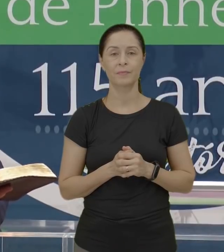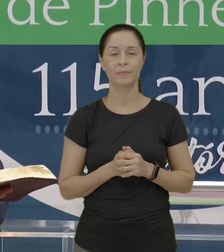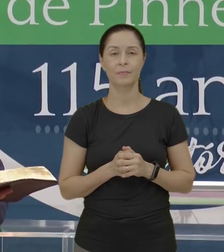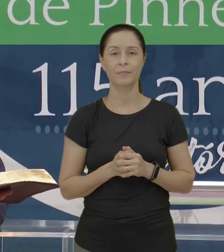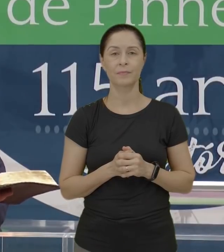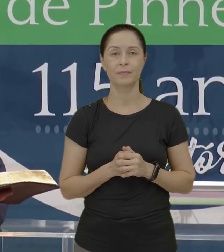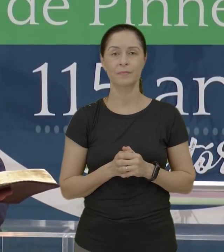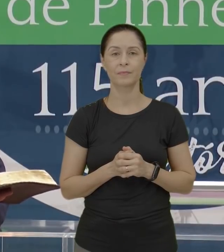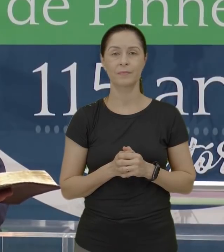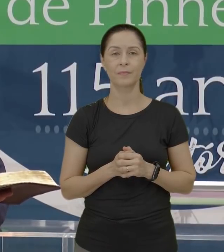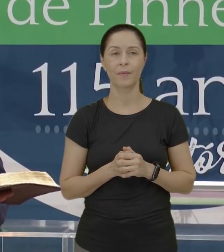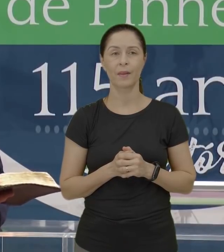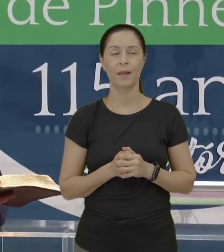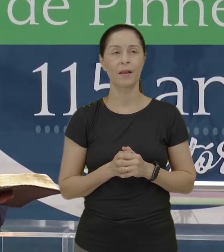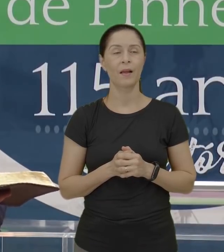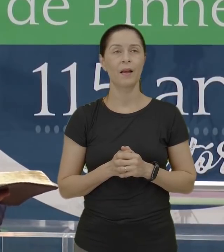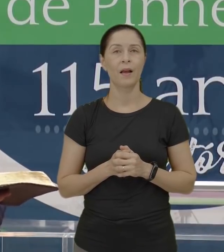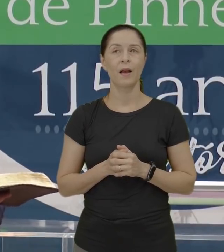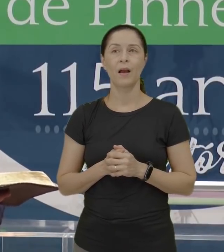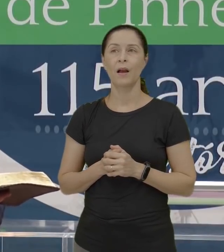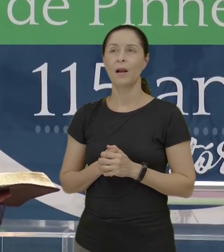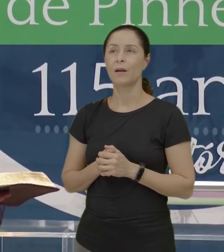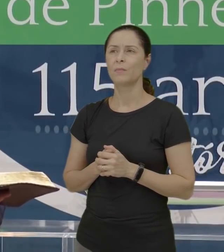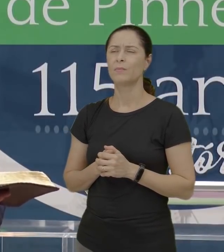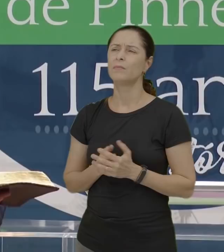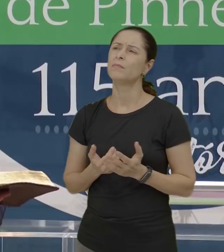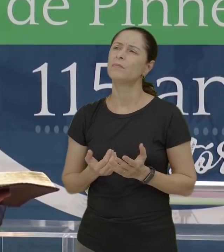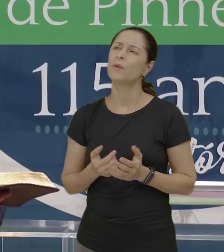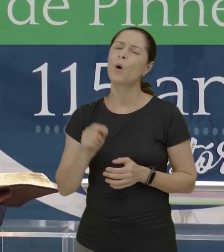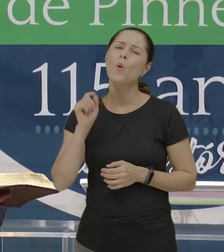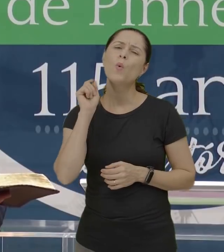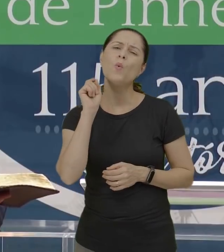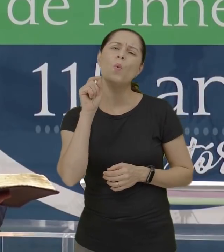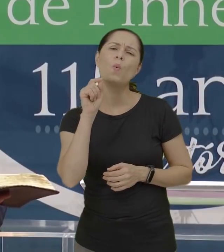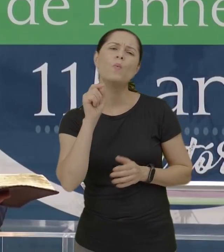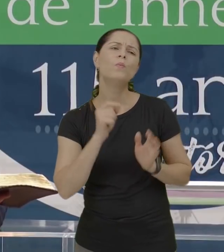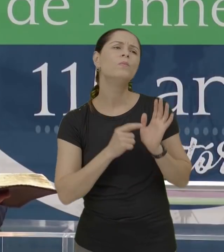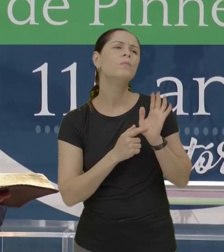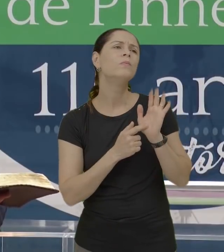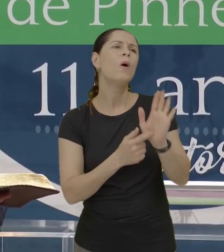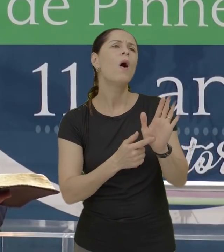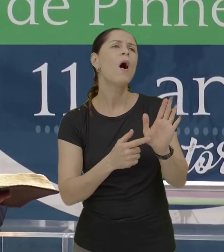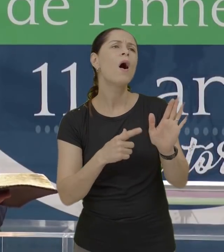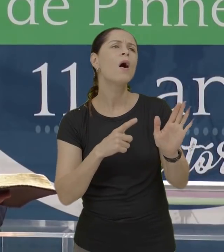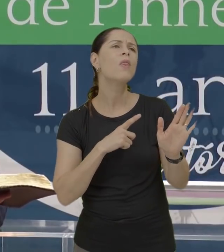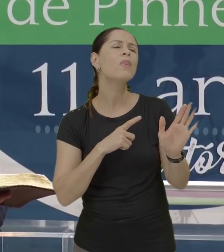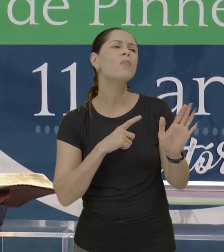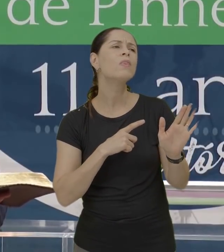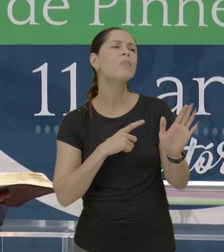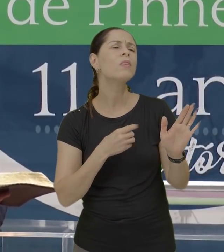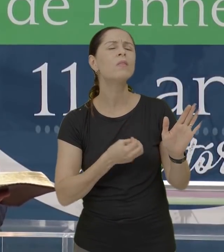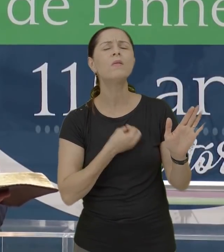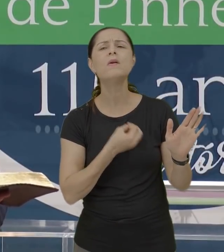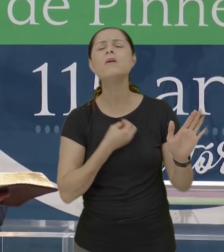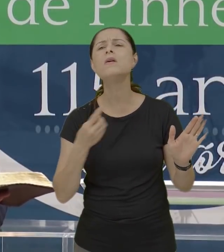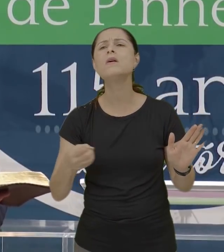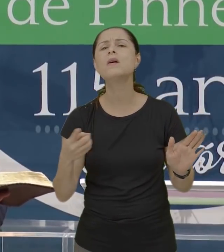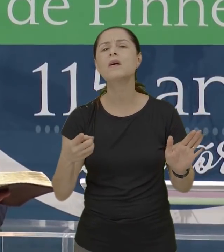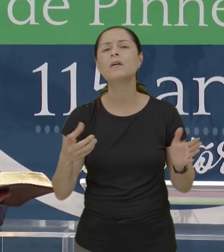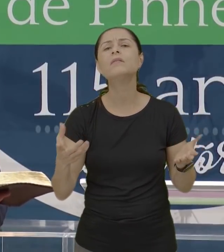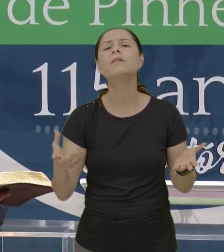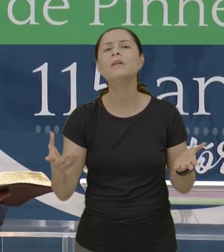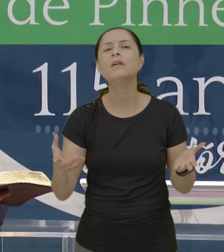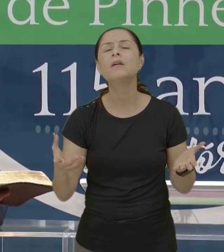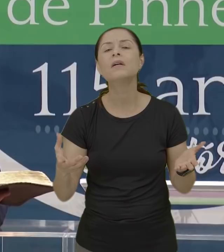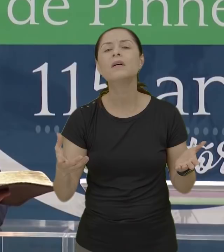qual é a evidência que eu tenho a vida eterna? Agora, já? É eu que persevero até o fim.